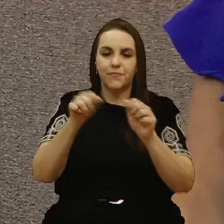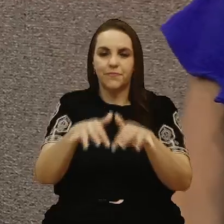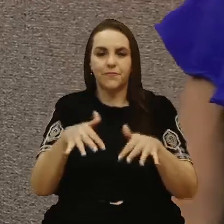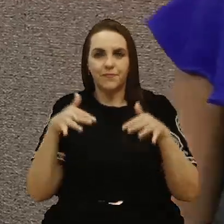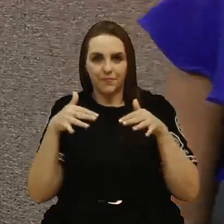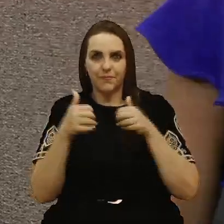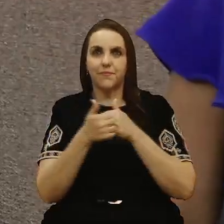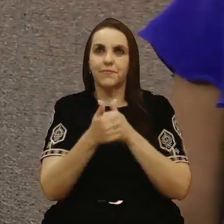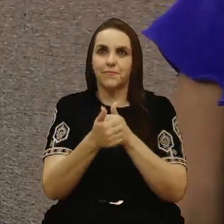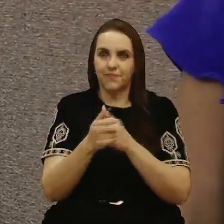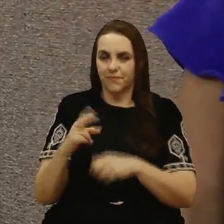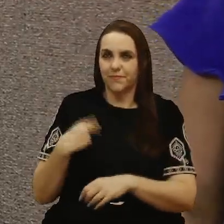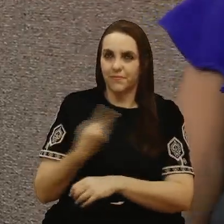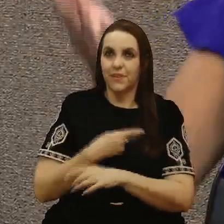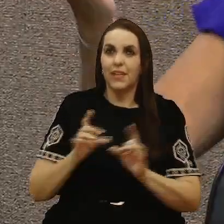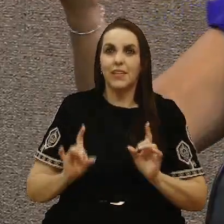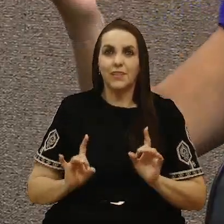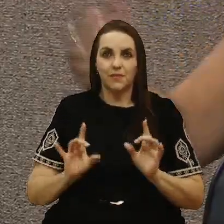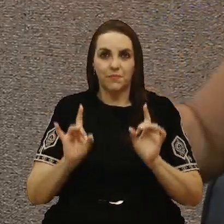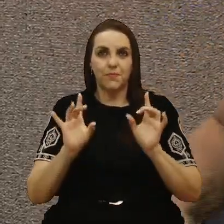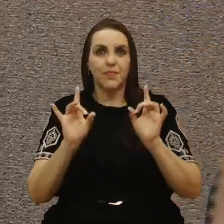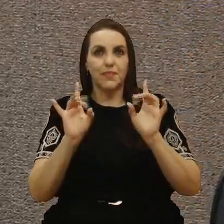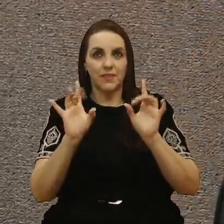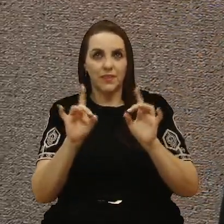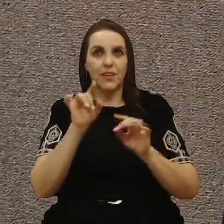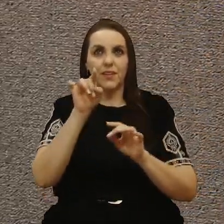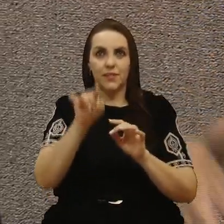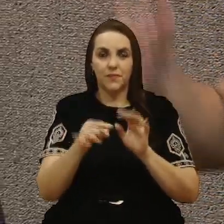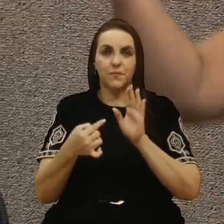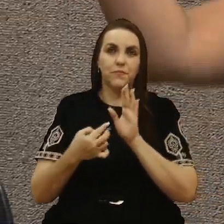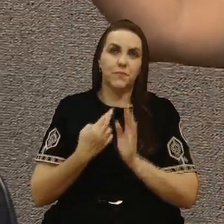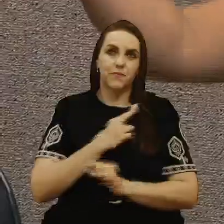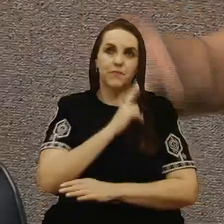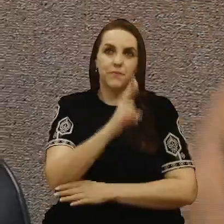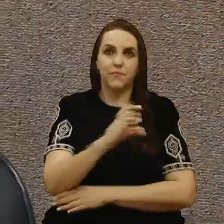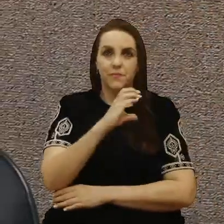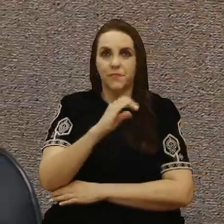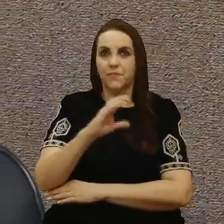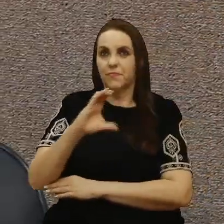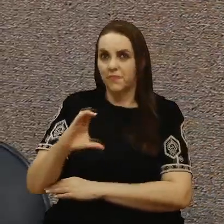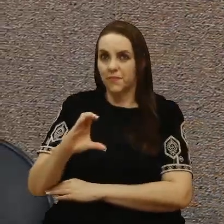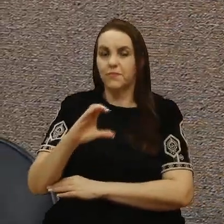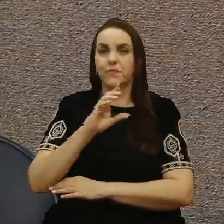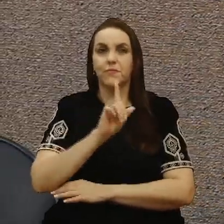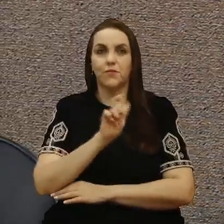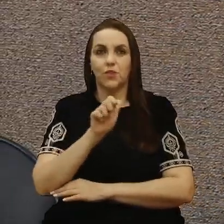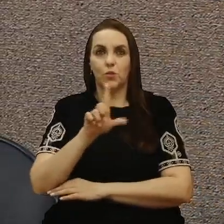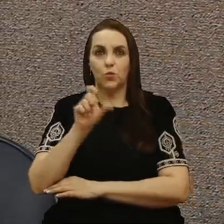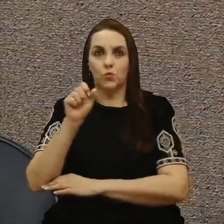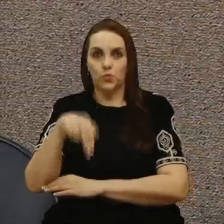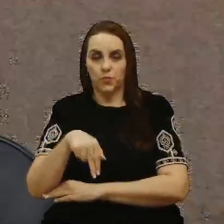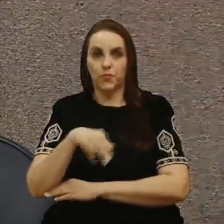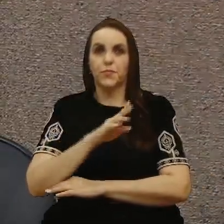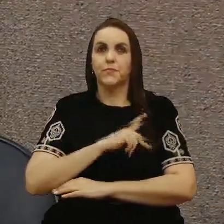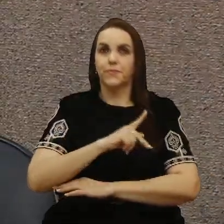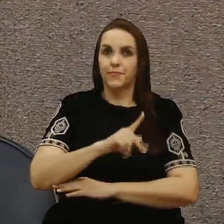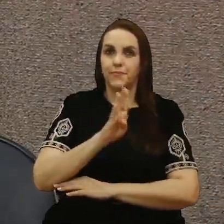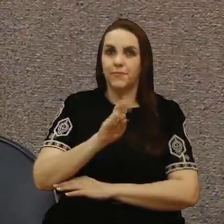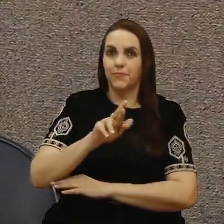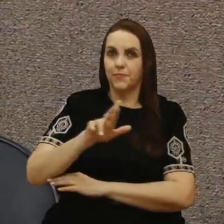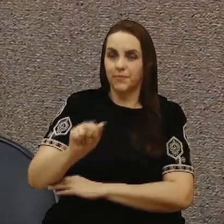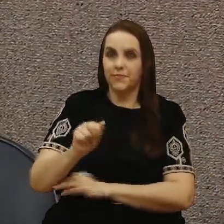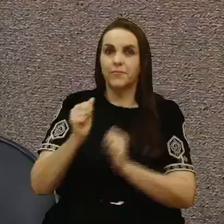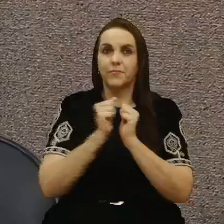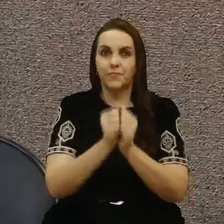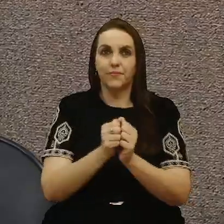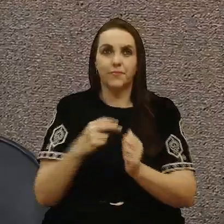mas em especial a gente está aqui absolutamente representados, né? A SIC, Gelson, nosso presidente Bira, hoje também conosco o André, o